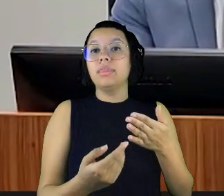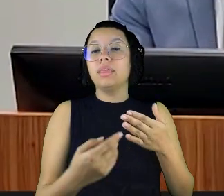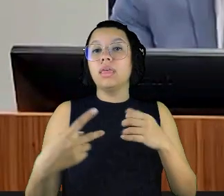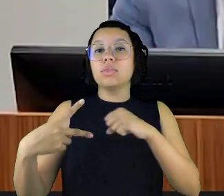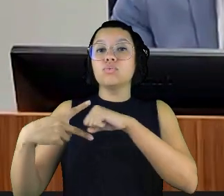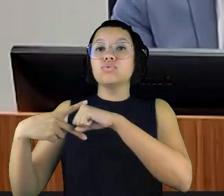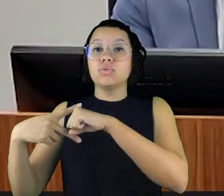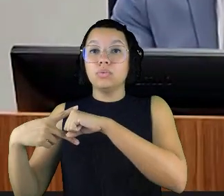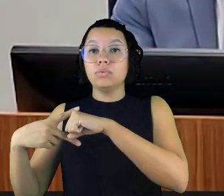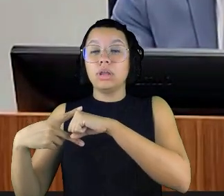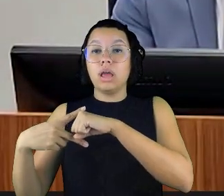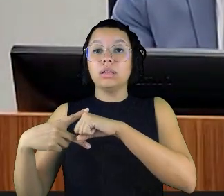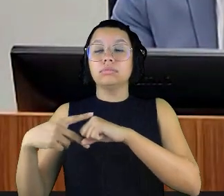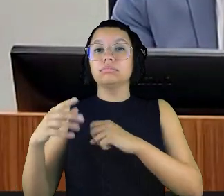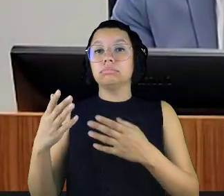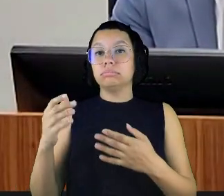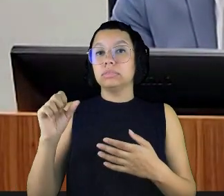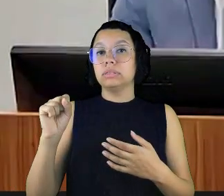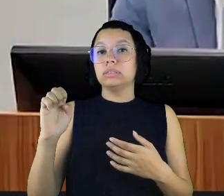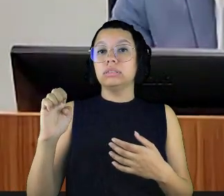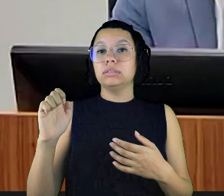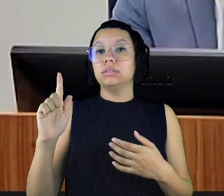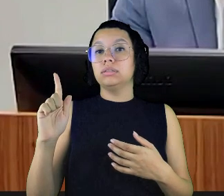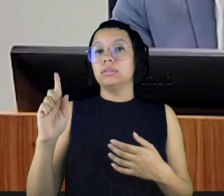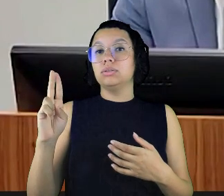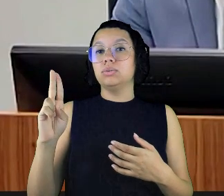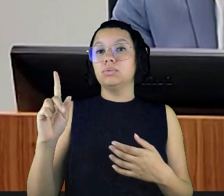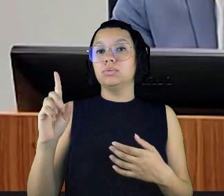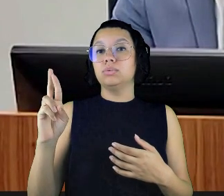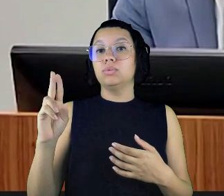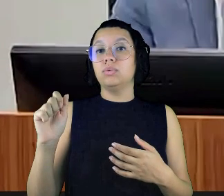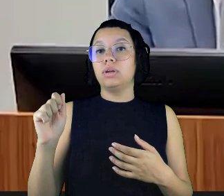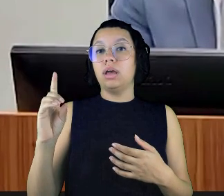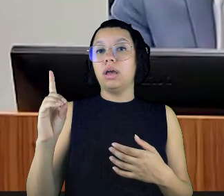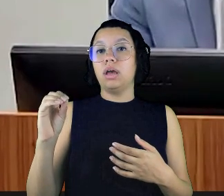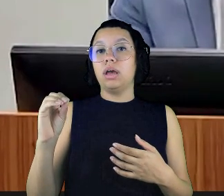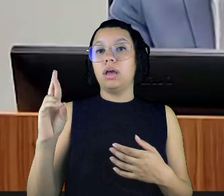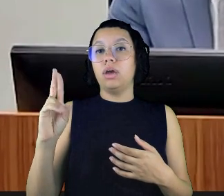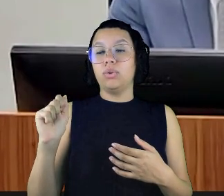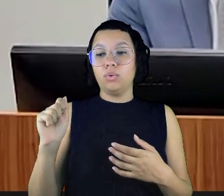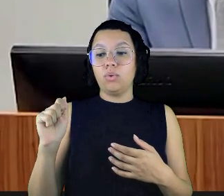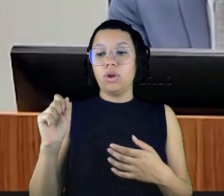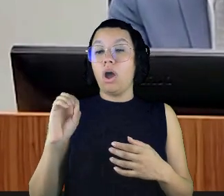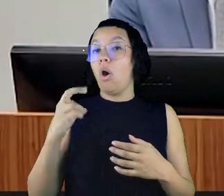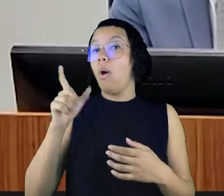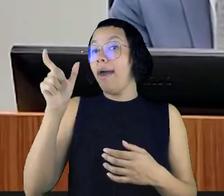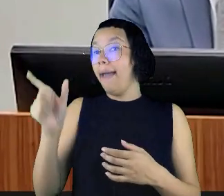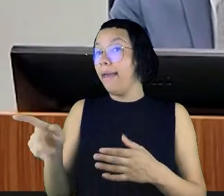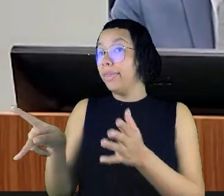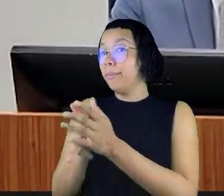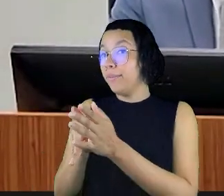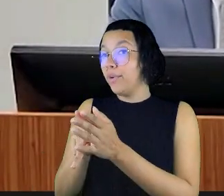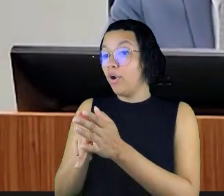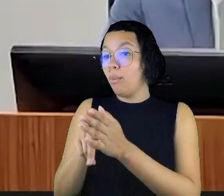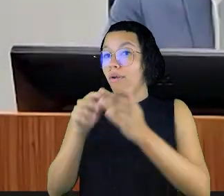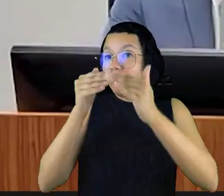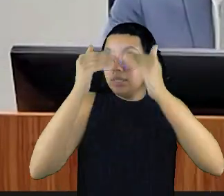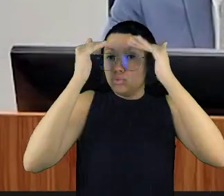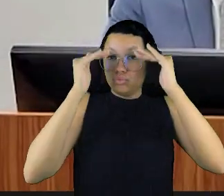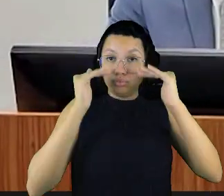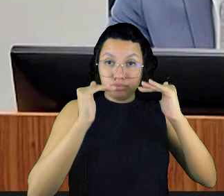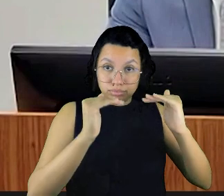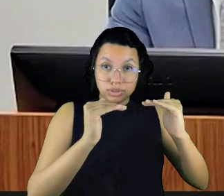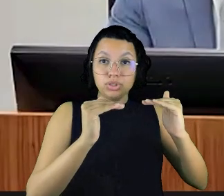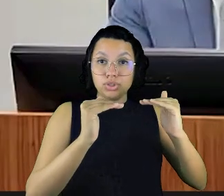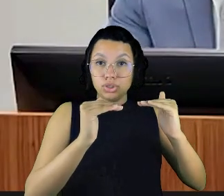ou então a própria seguradora vai ser submetida ao desgosto de ter que depositar sob pena de